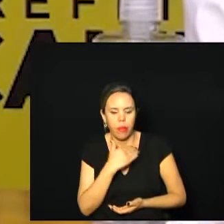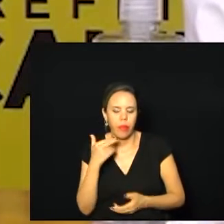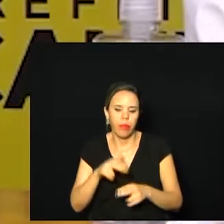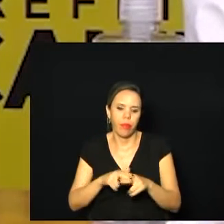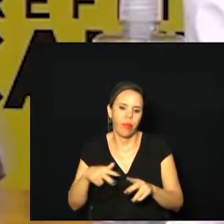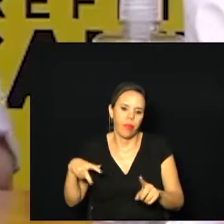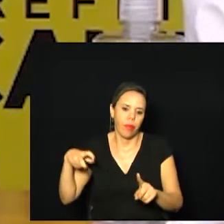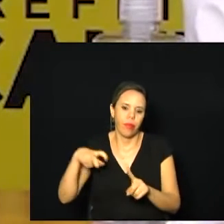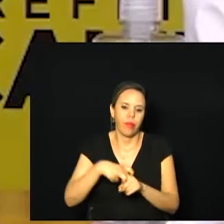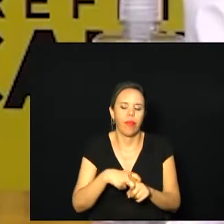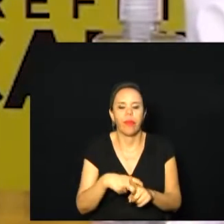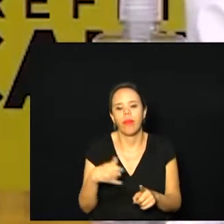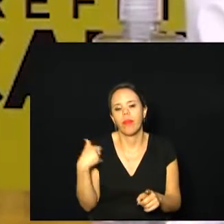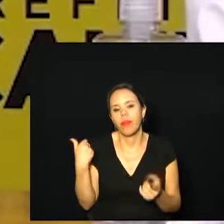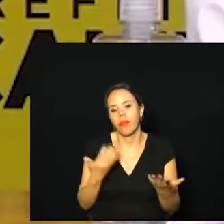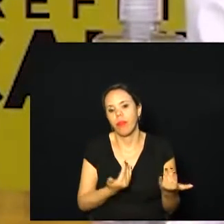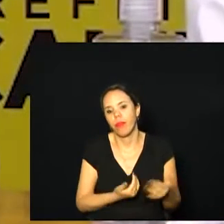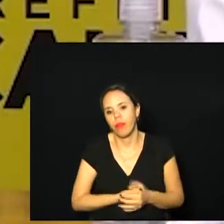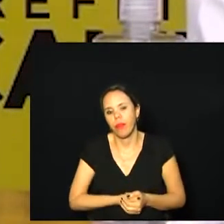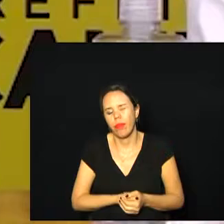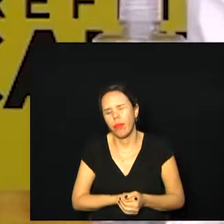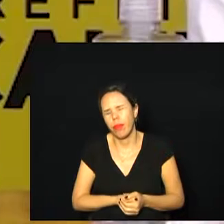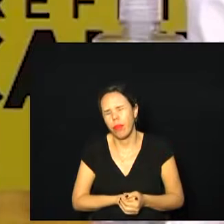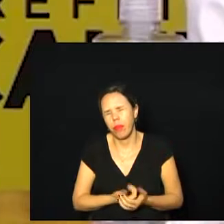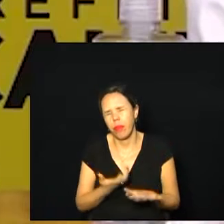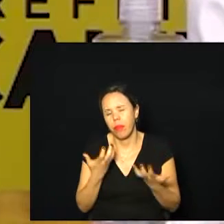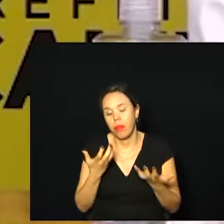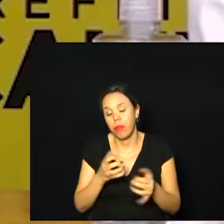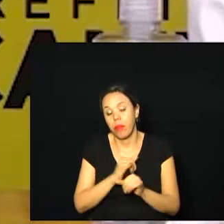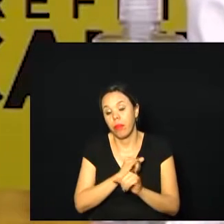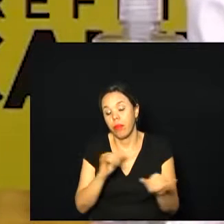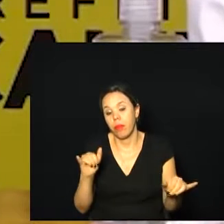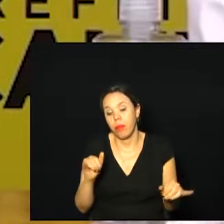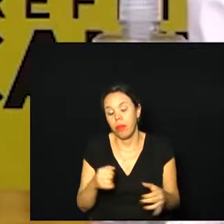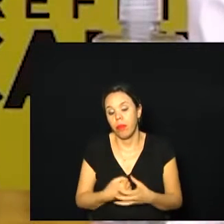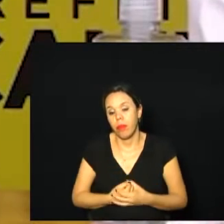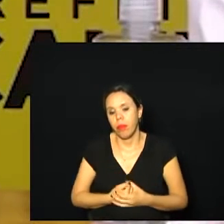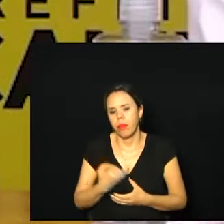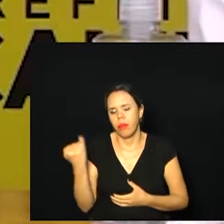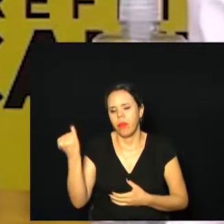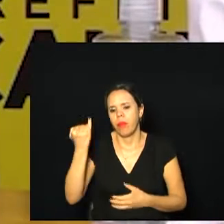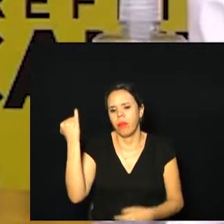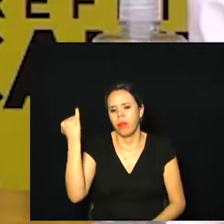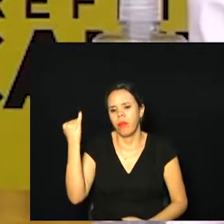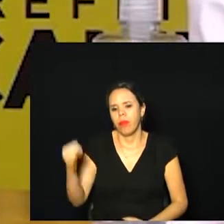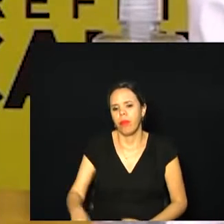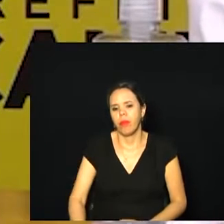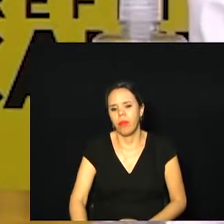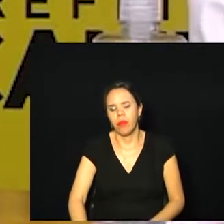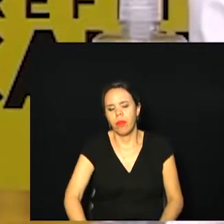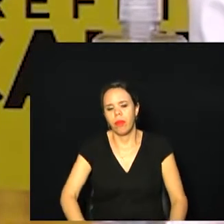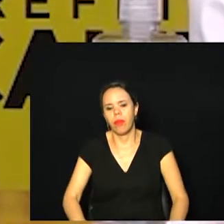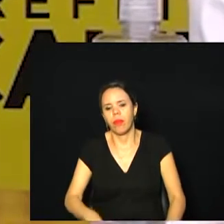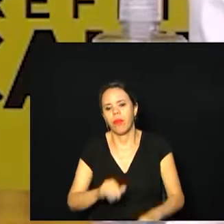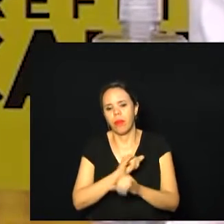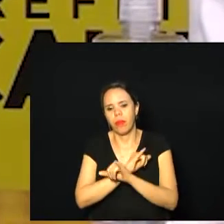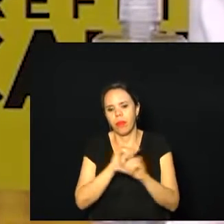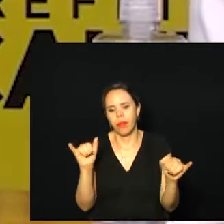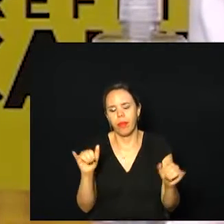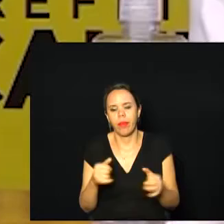no auge da sua juventude. Então eu quero ressaltar a importância dessa campanha, que